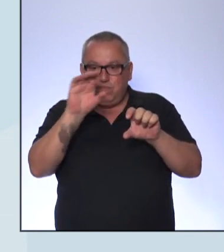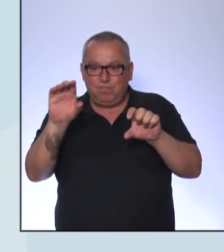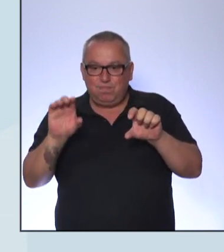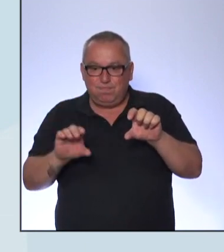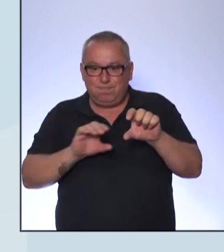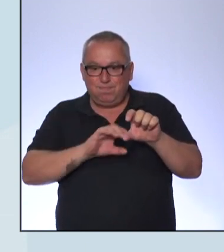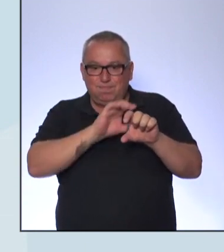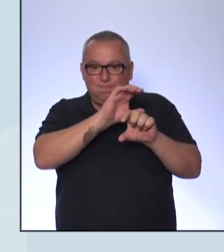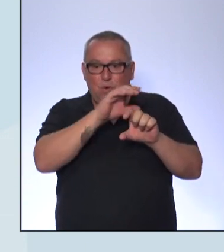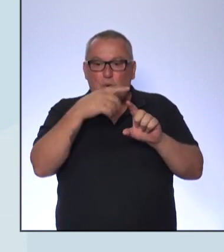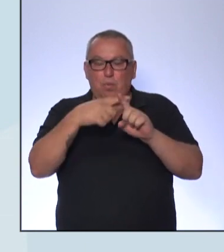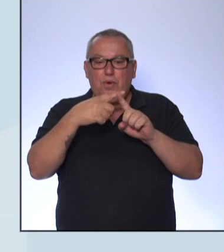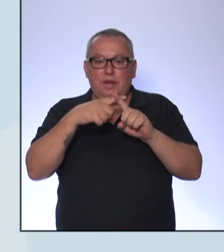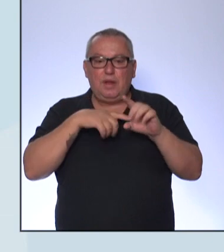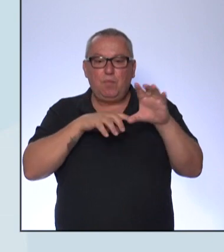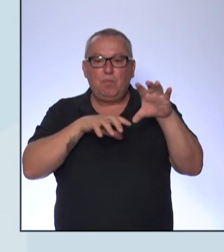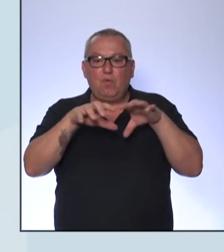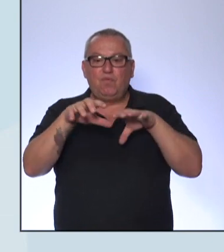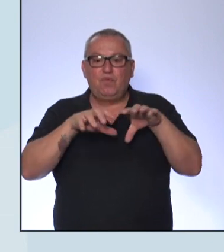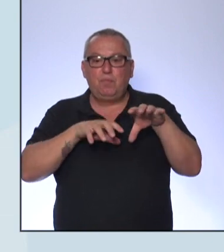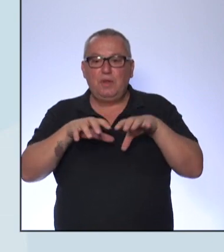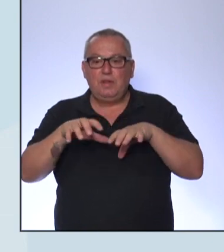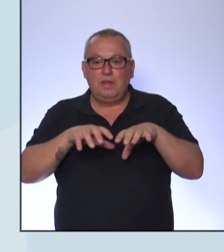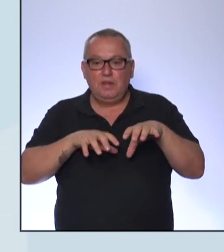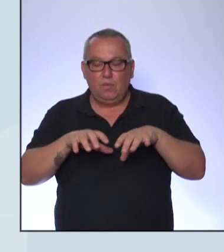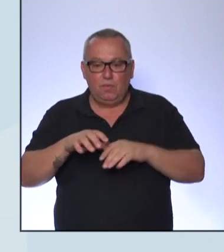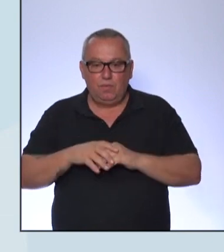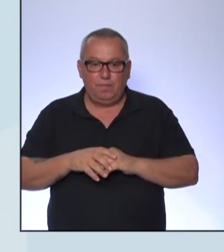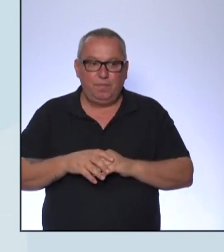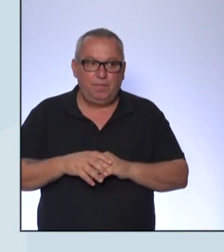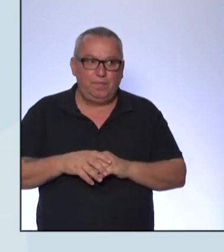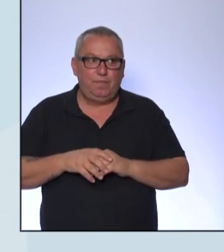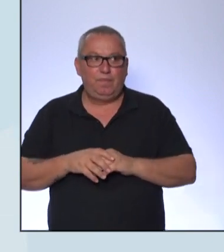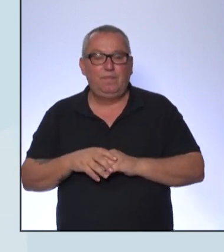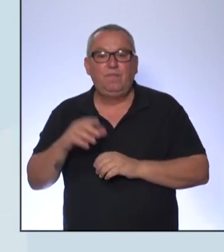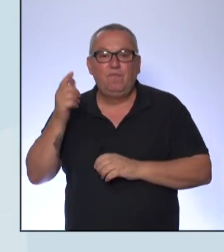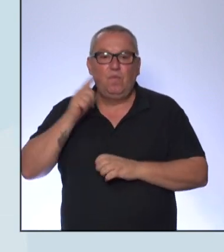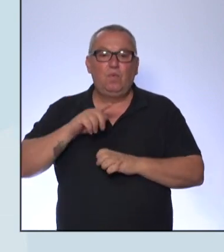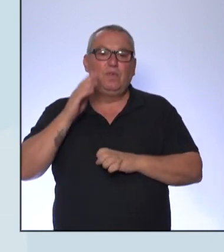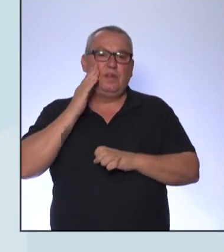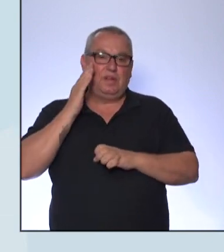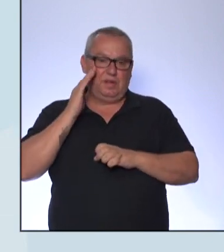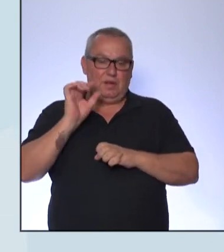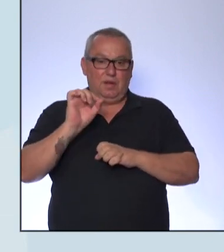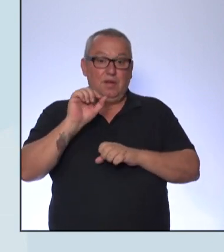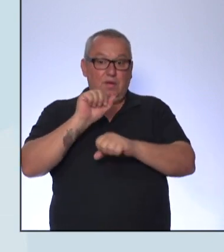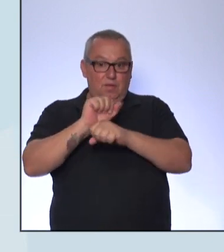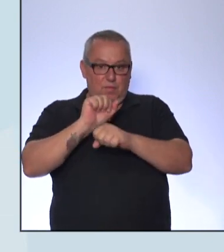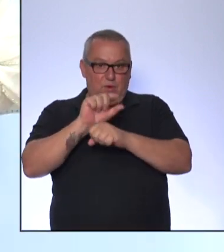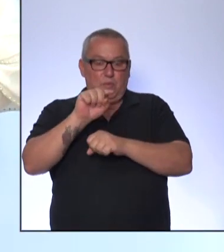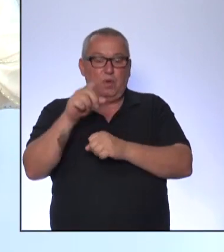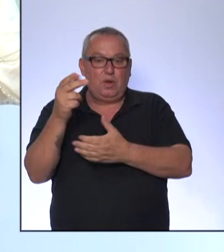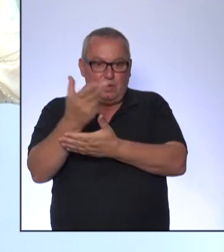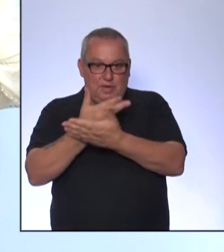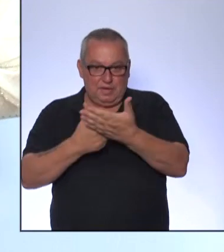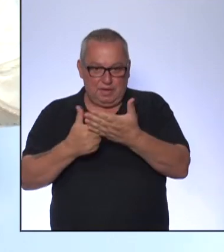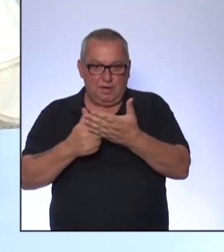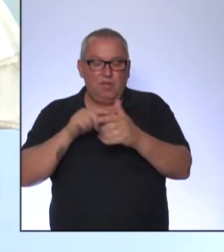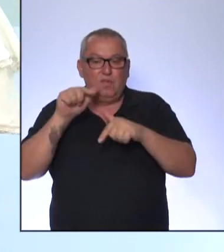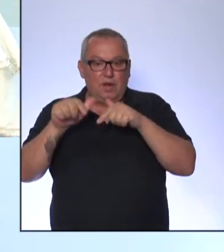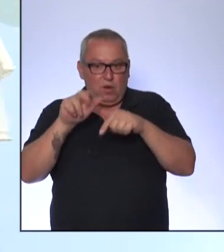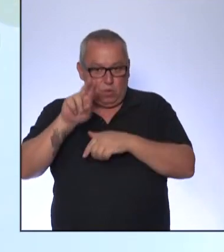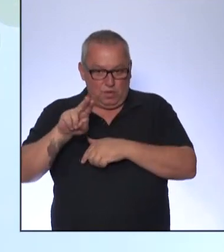quê? Porque ele vai ter uma movimentação, certo? Vamos lá, vamos entender um pouquinho. Segura esse desenho, que daqui a pouquinho a gente vai trabalhar